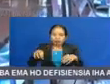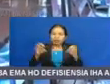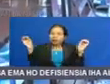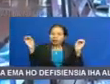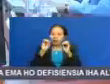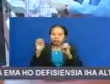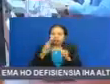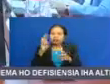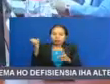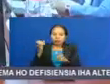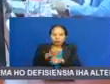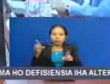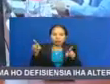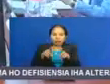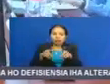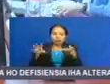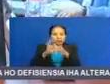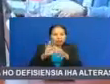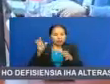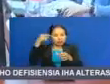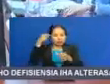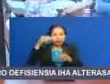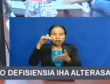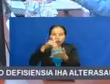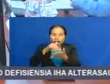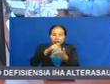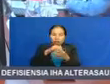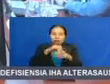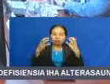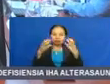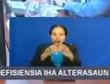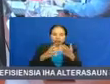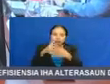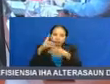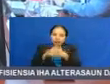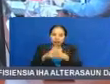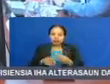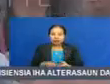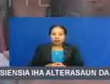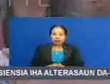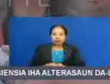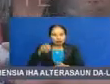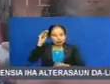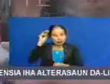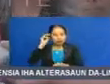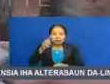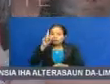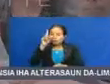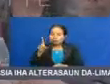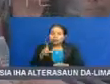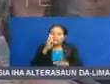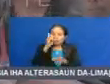Laos usa oportunidade hanesan membro governo atu estuda conceito de desenvolvimento. Ministro ida net do